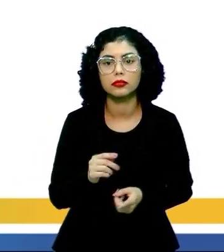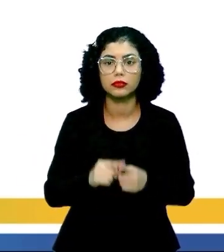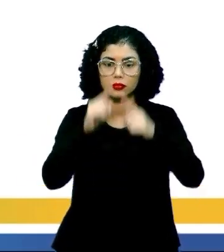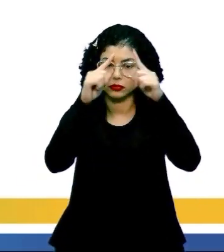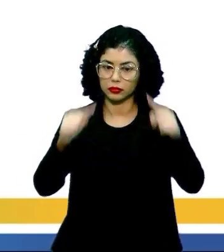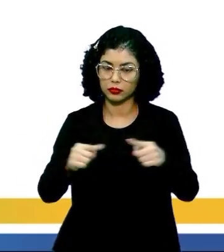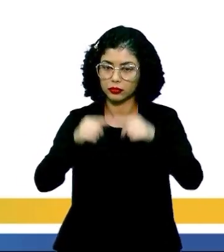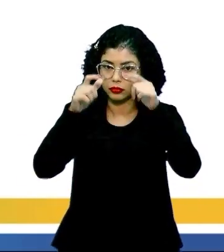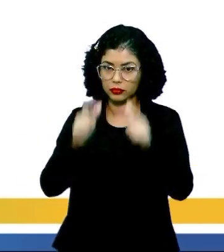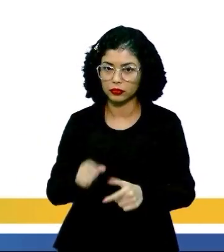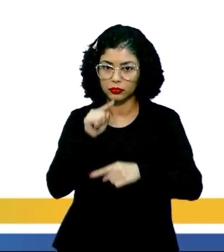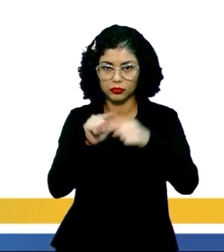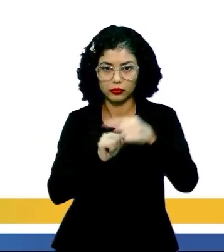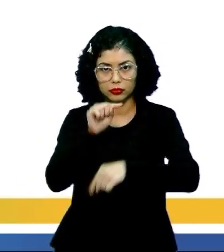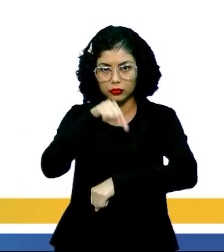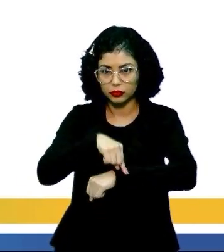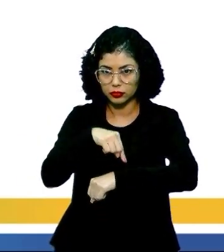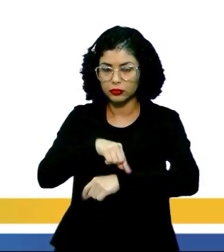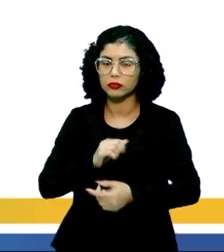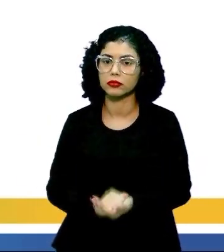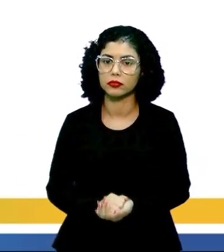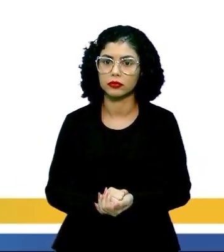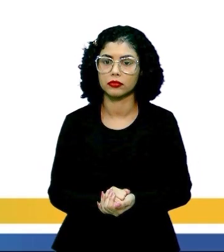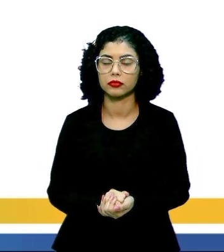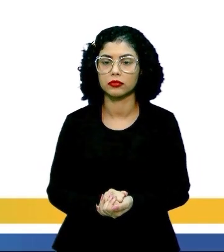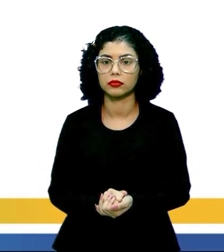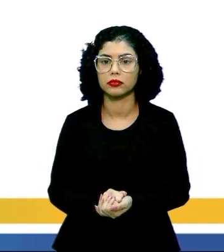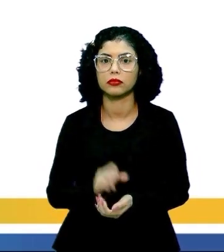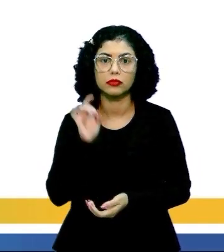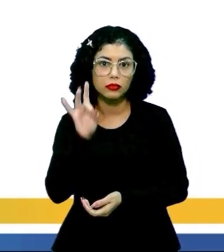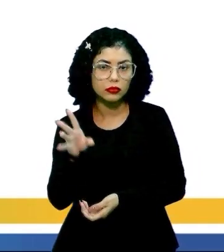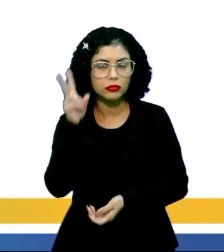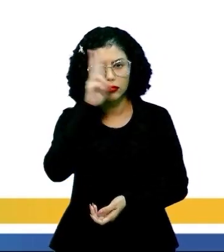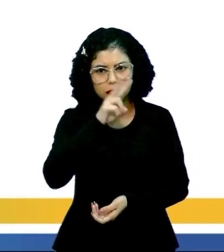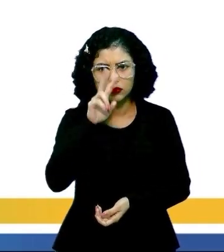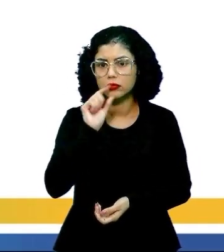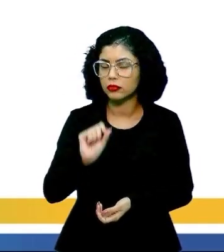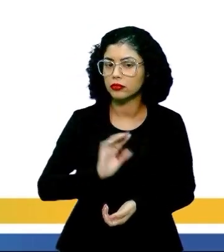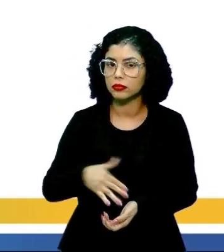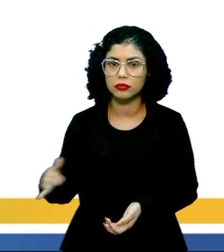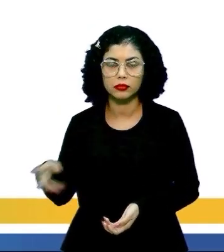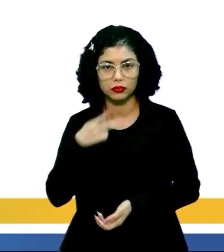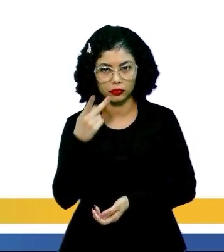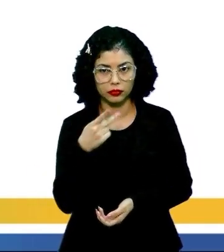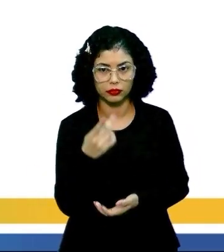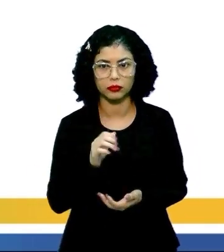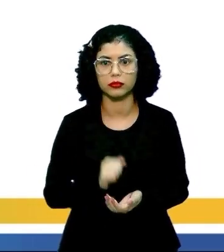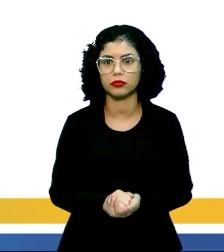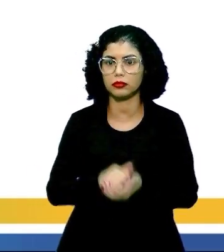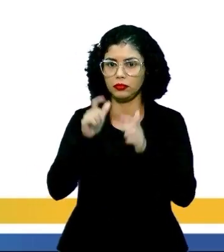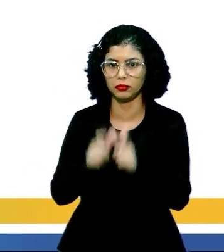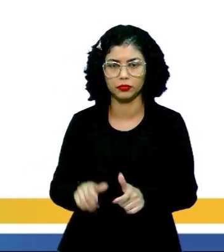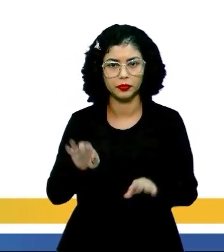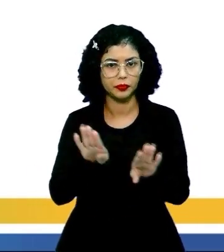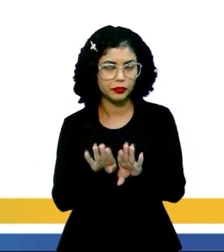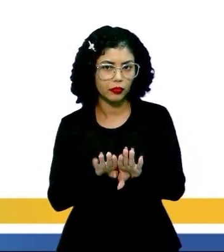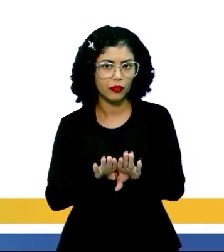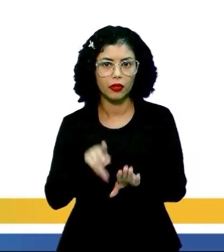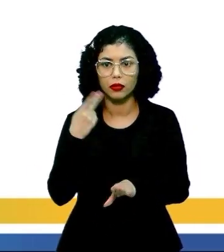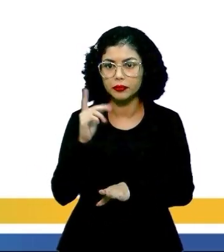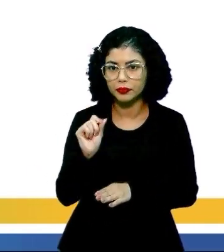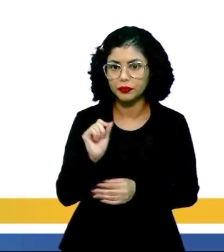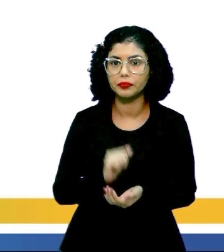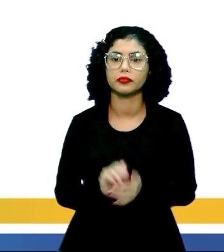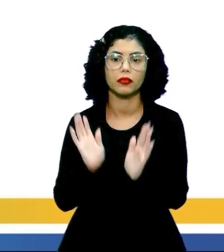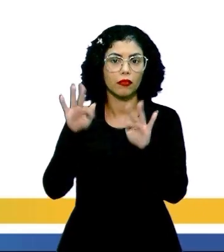variação de espaço dividido pela variação de tempo e só pra gente relembrar quando eu falo em variação de espaço estou me referindo a uma